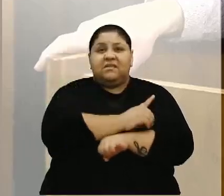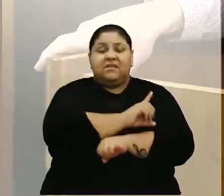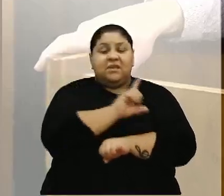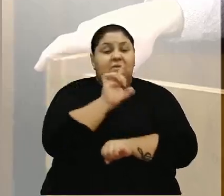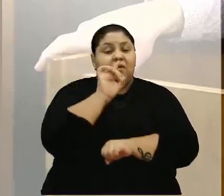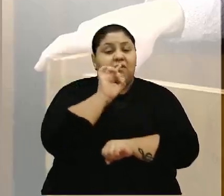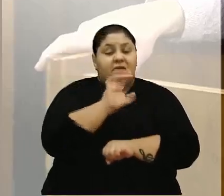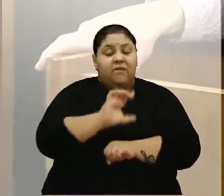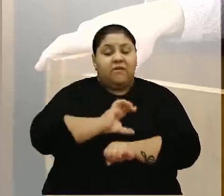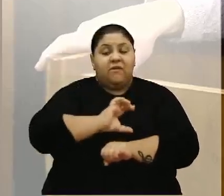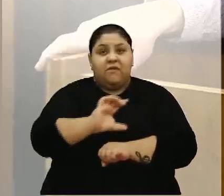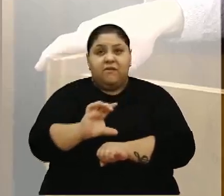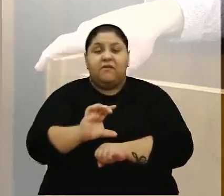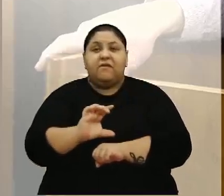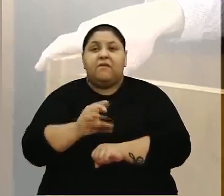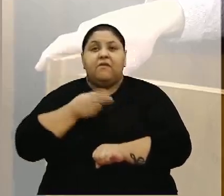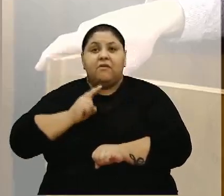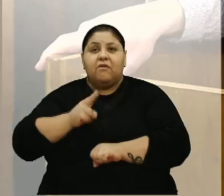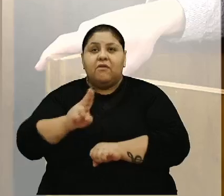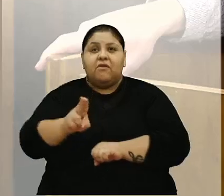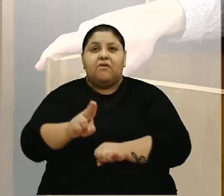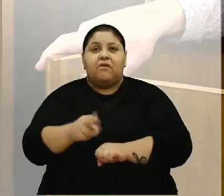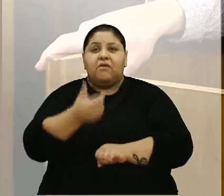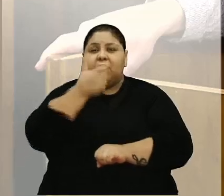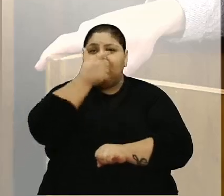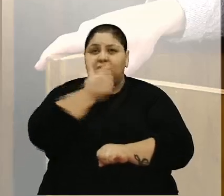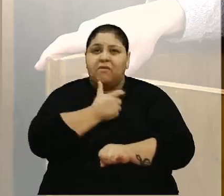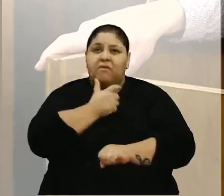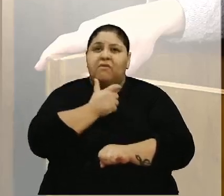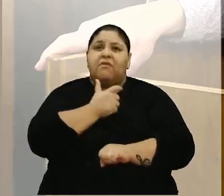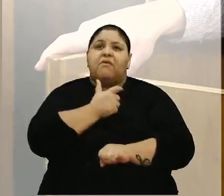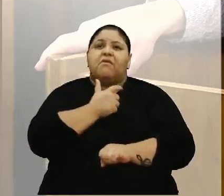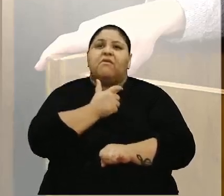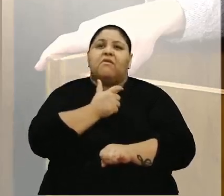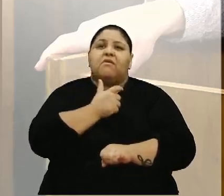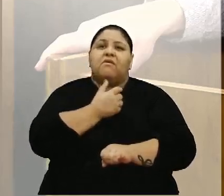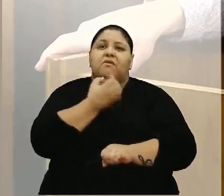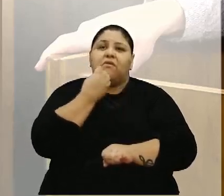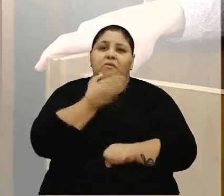a coordenadoria seguirá, mas acho que dentro de dias, uma boa parte das